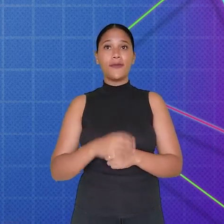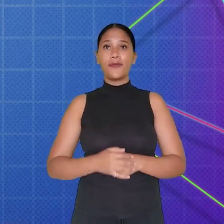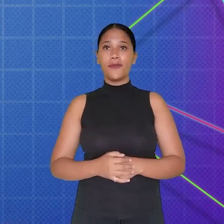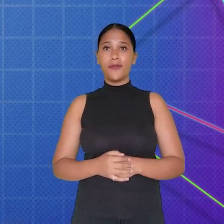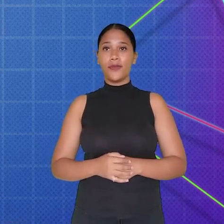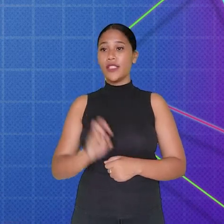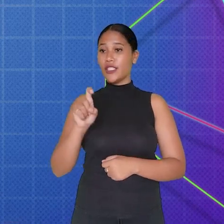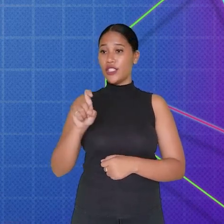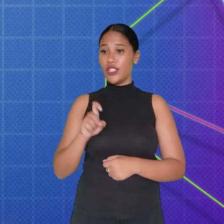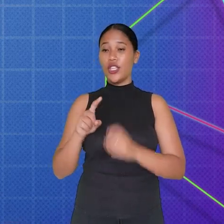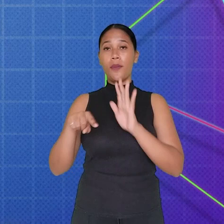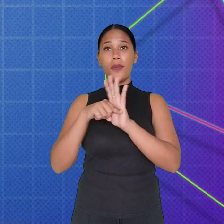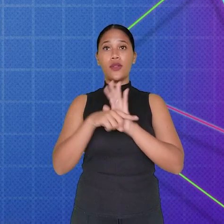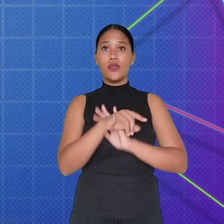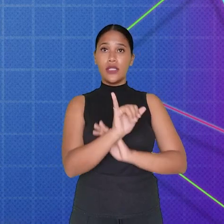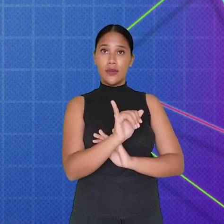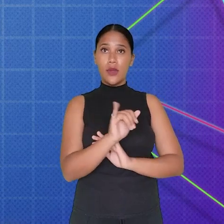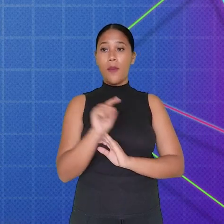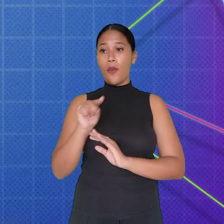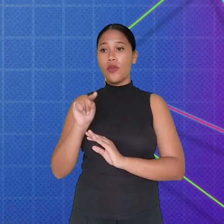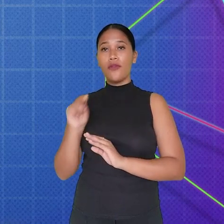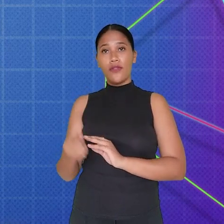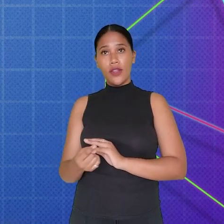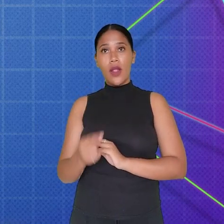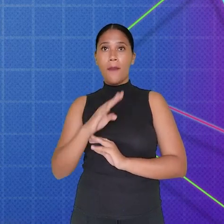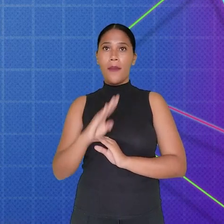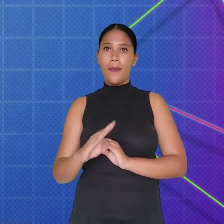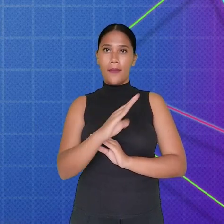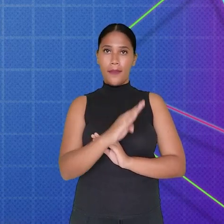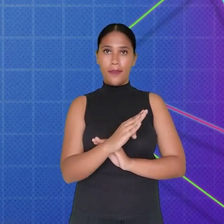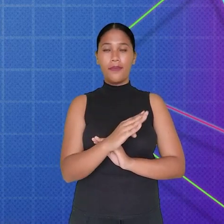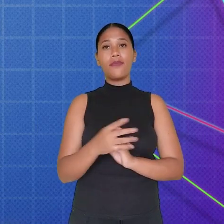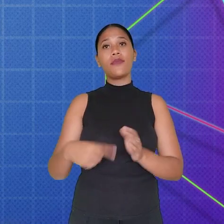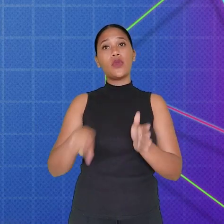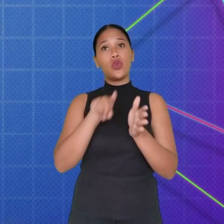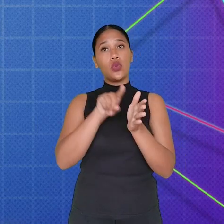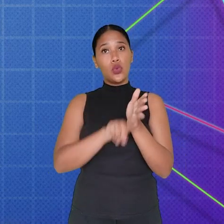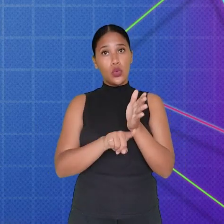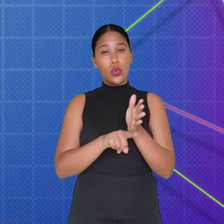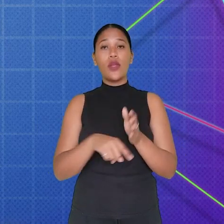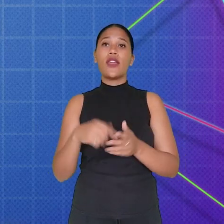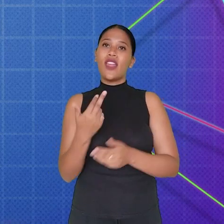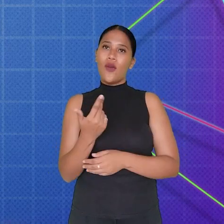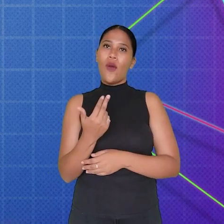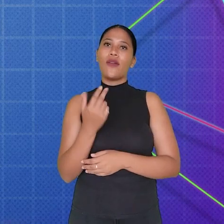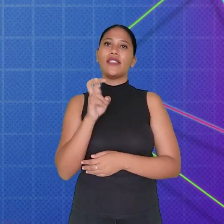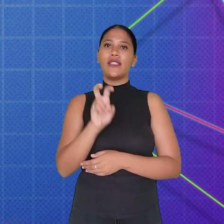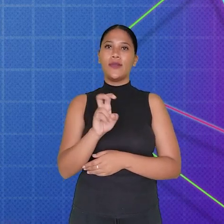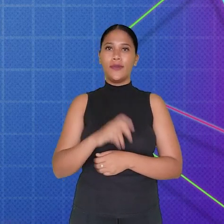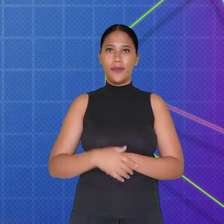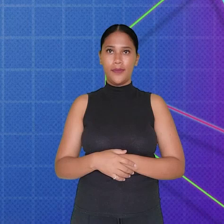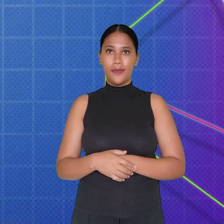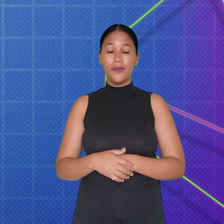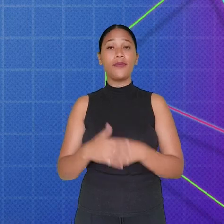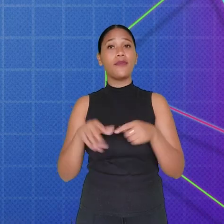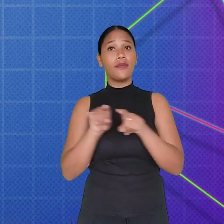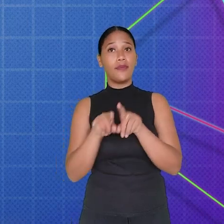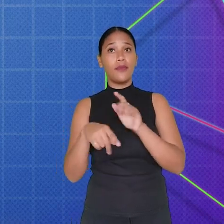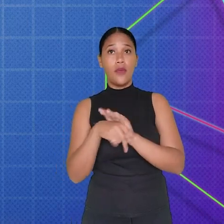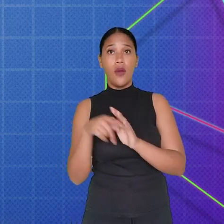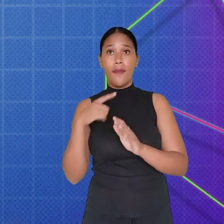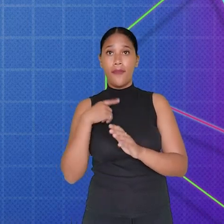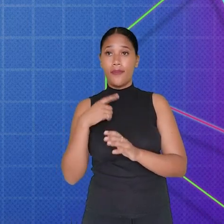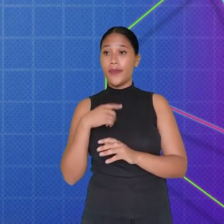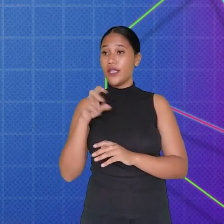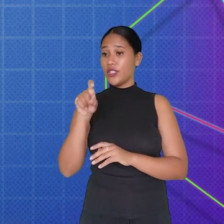5. Int multiplicação igual a x asterisco y, ponto, vírgula, barra, barra.